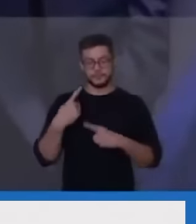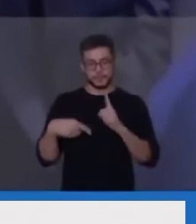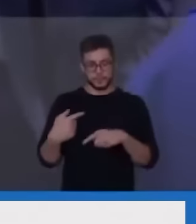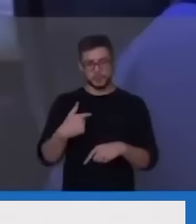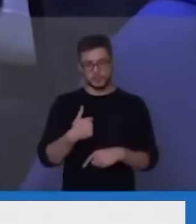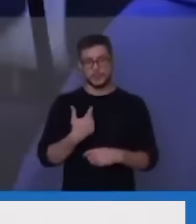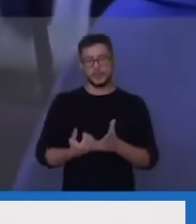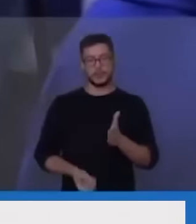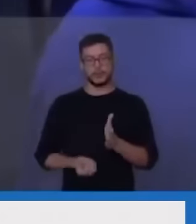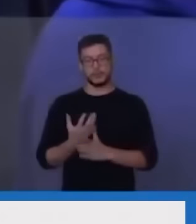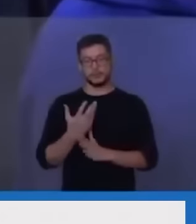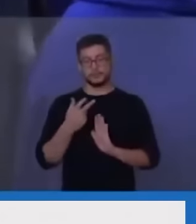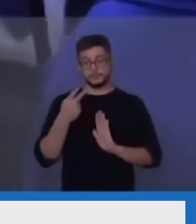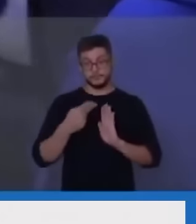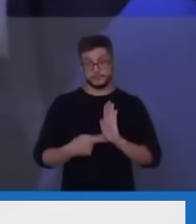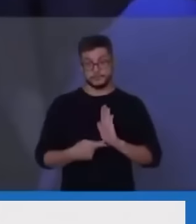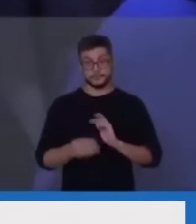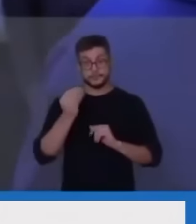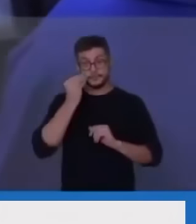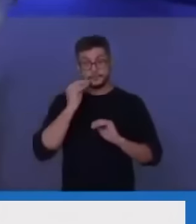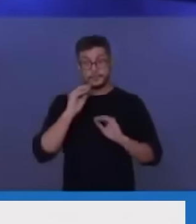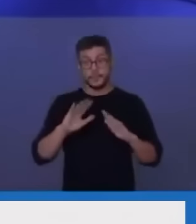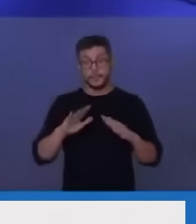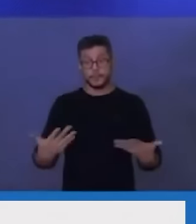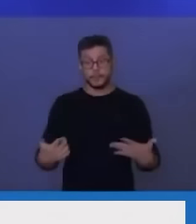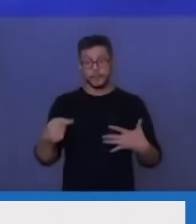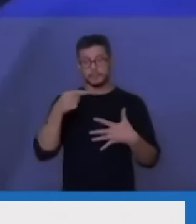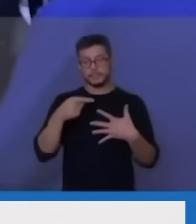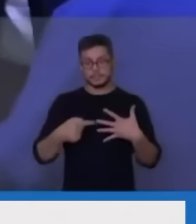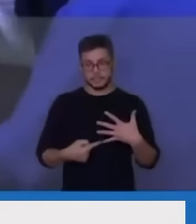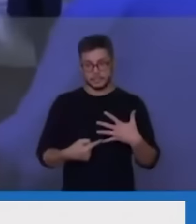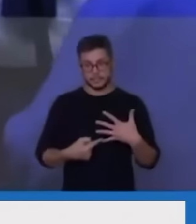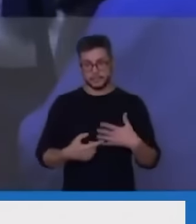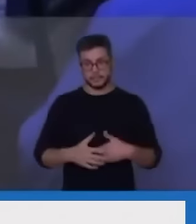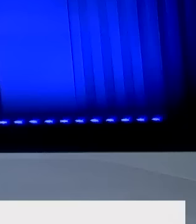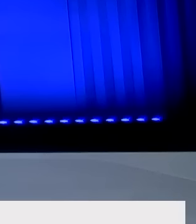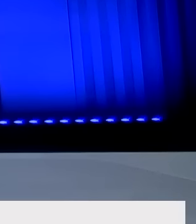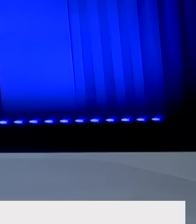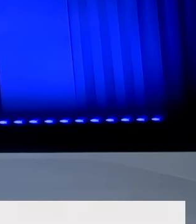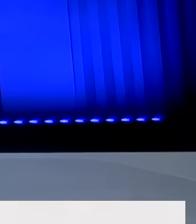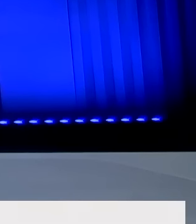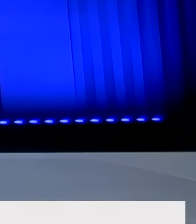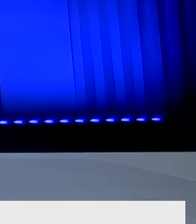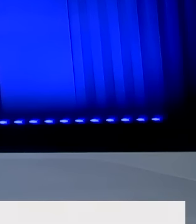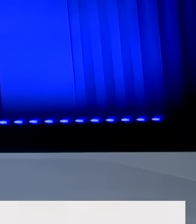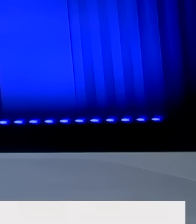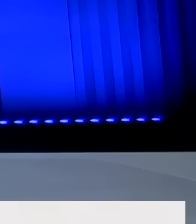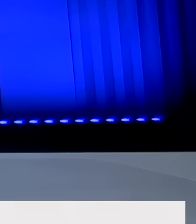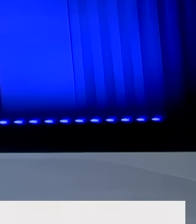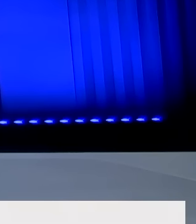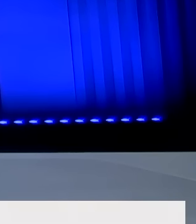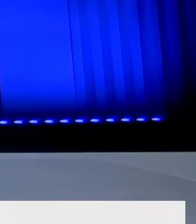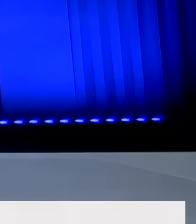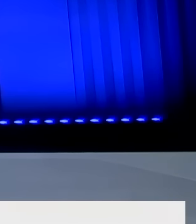projeto para que a gente possa rever os critérios, mas não perdeu o benefício da saída temporária. Já o presidente da Câmara, Arthur